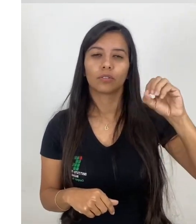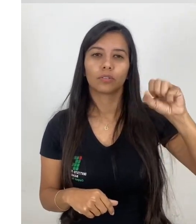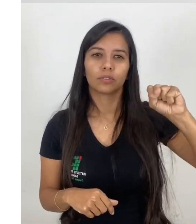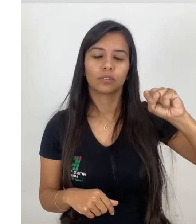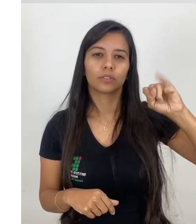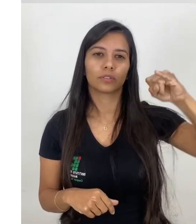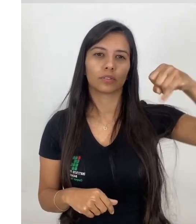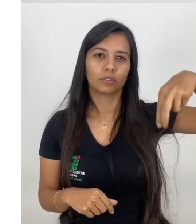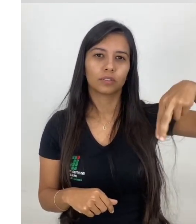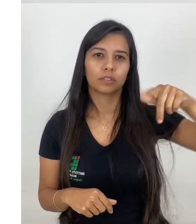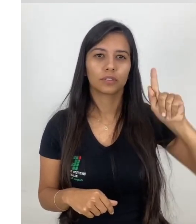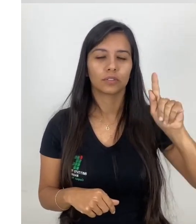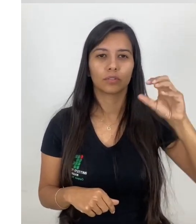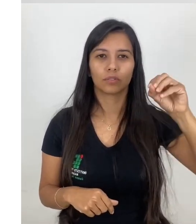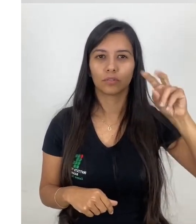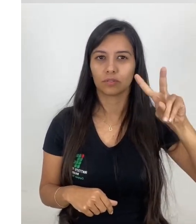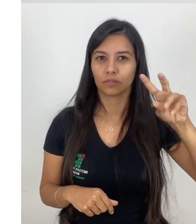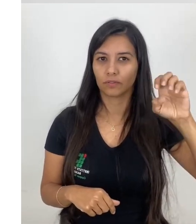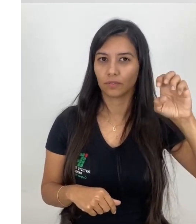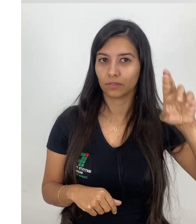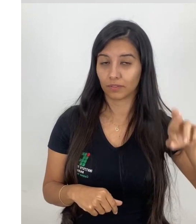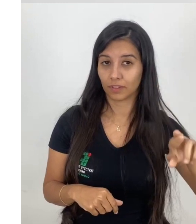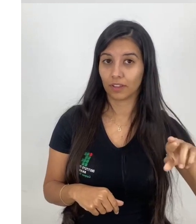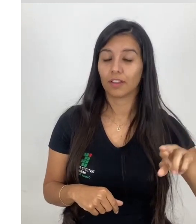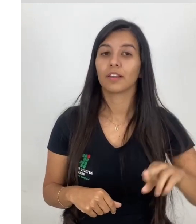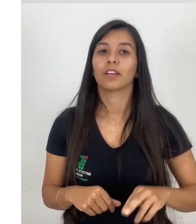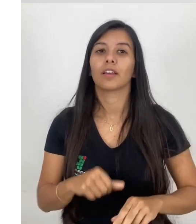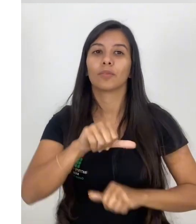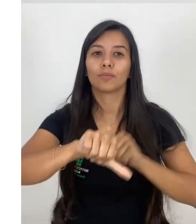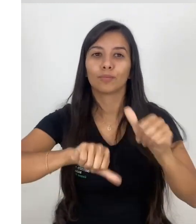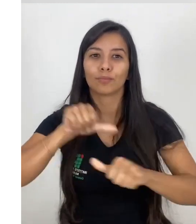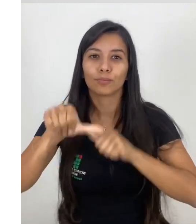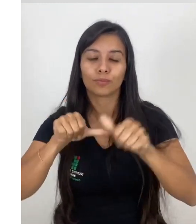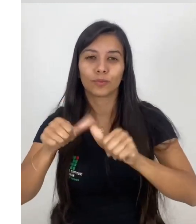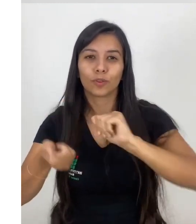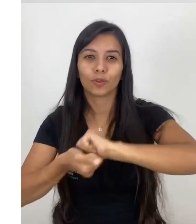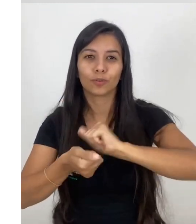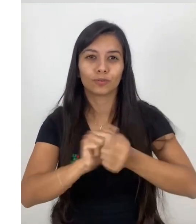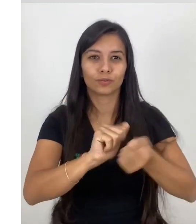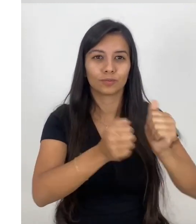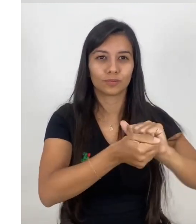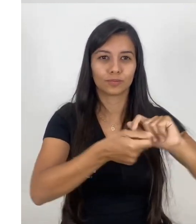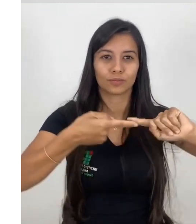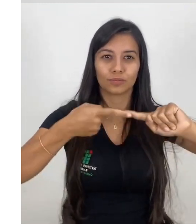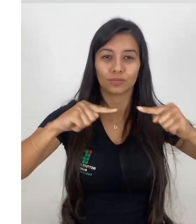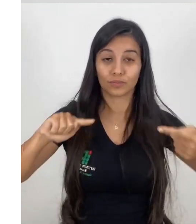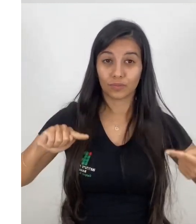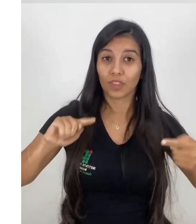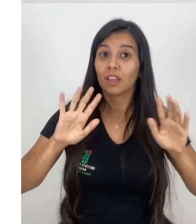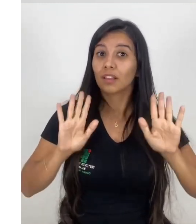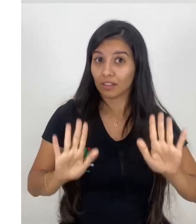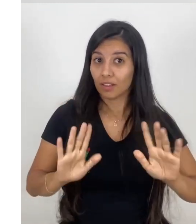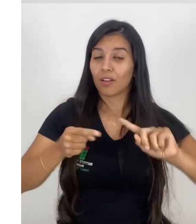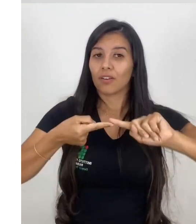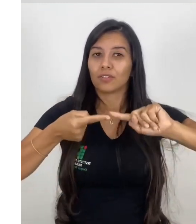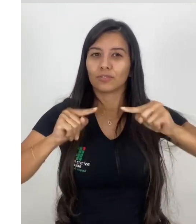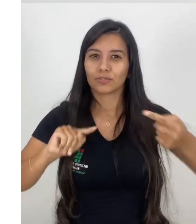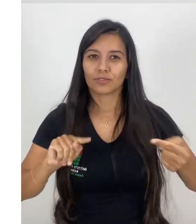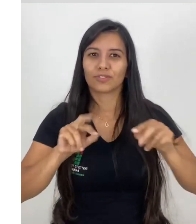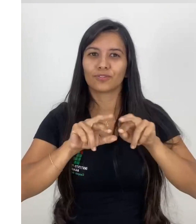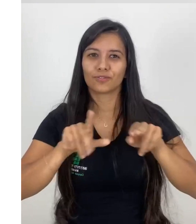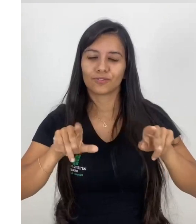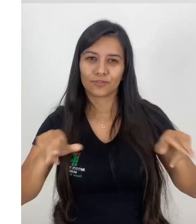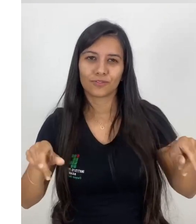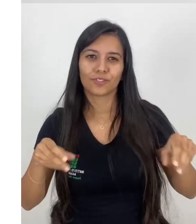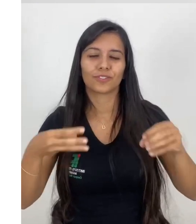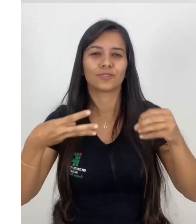da meiose 1, aconteceu a recombinação genética. Então, geneticamente, essas células elas têm